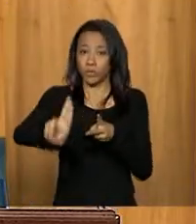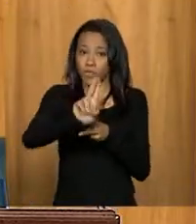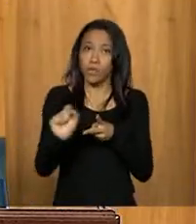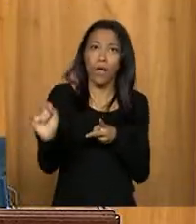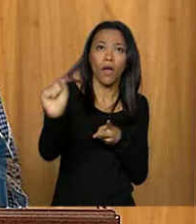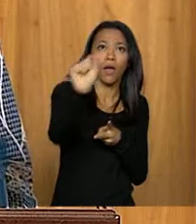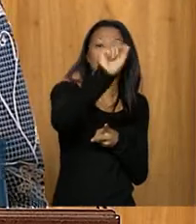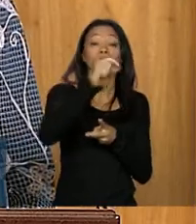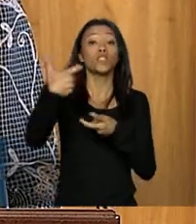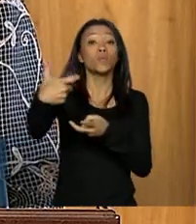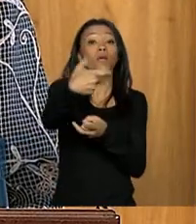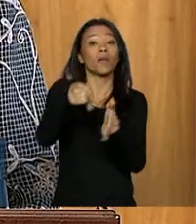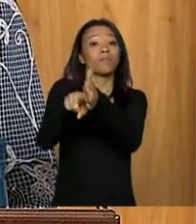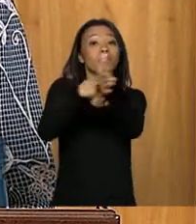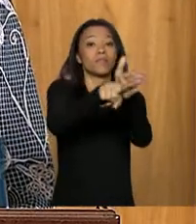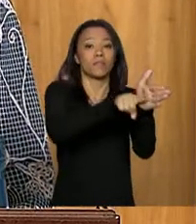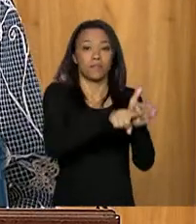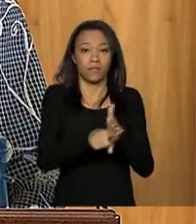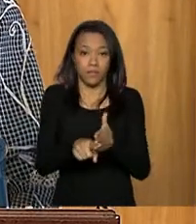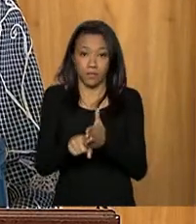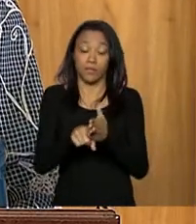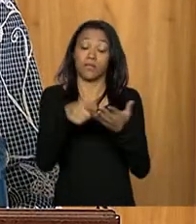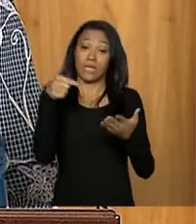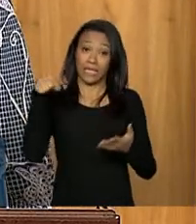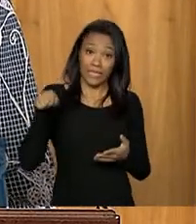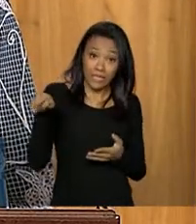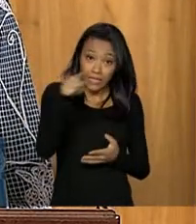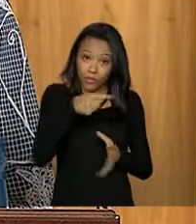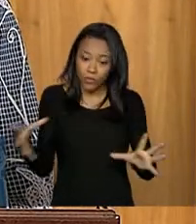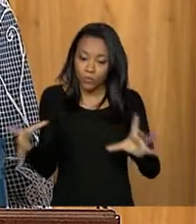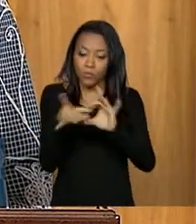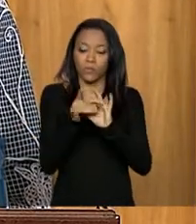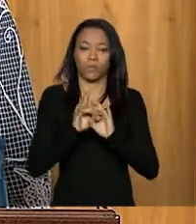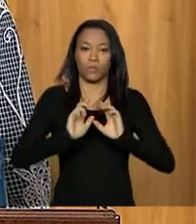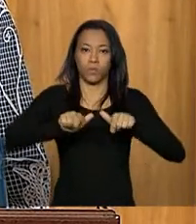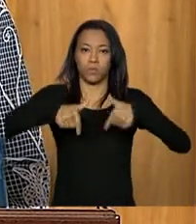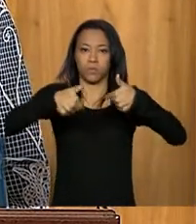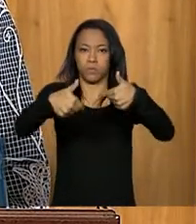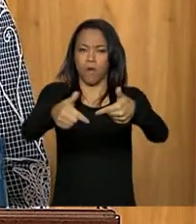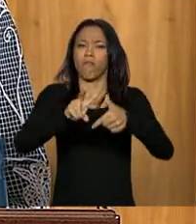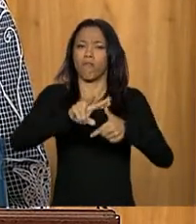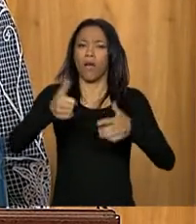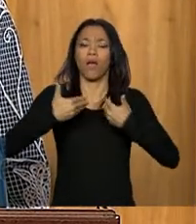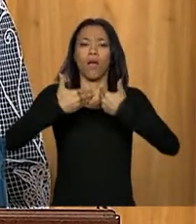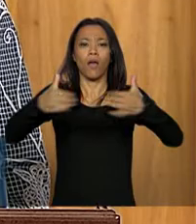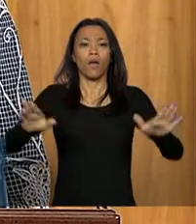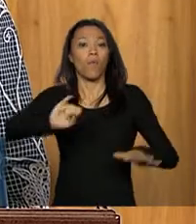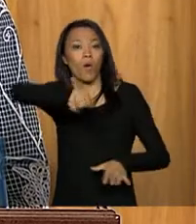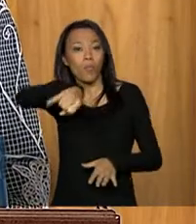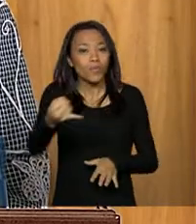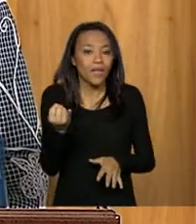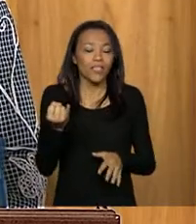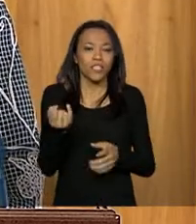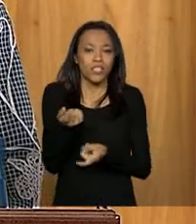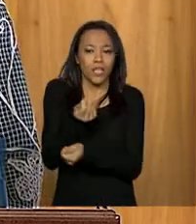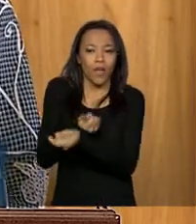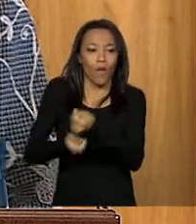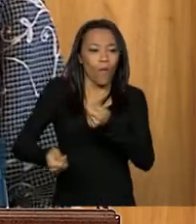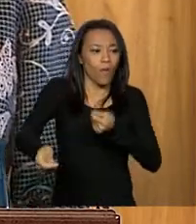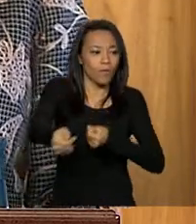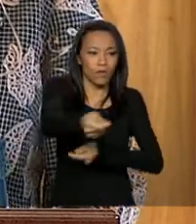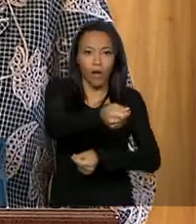centros de pesquisas. Essas iniciativas conjuntas gerarão oportunidades de negócios e